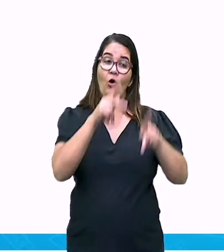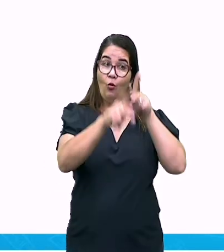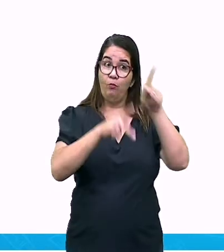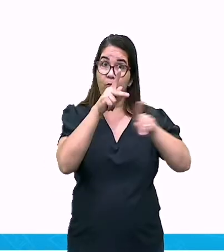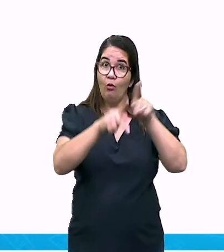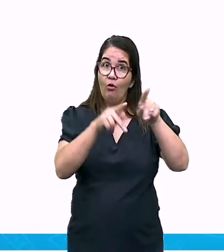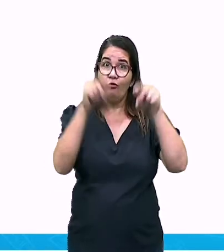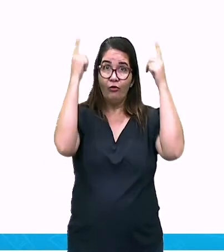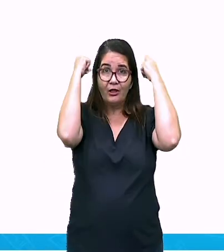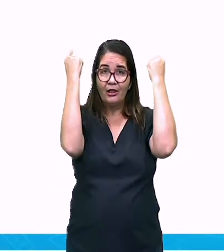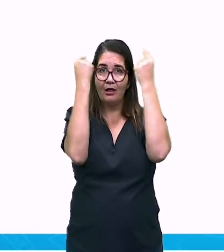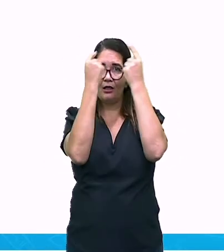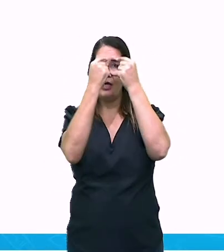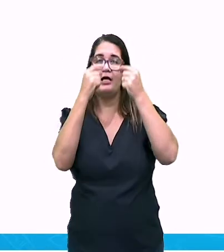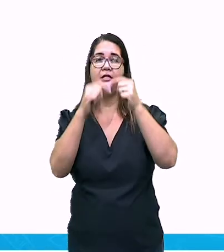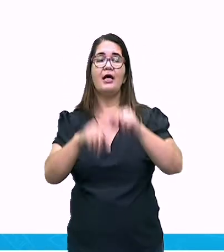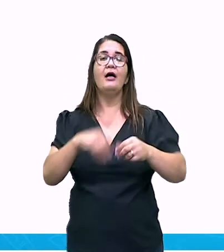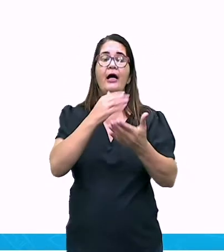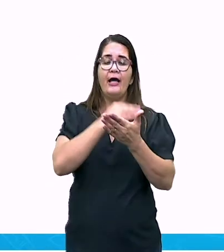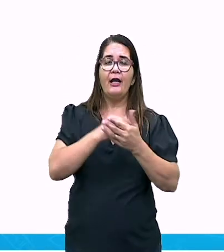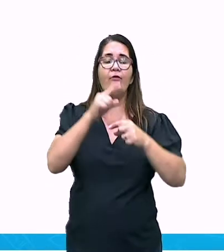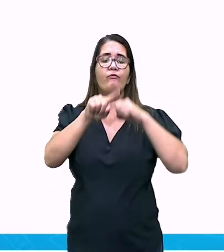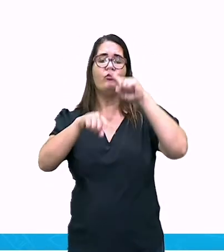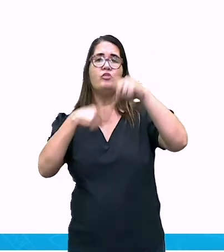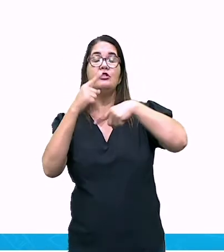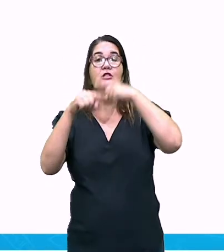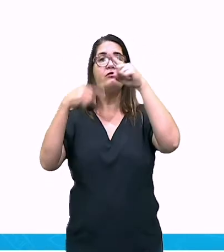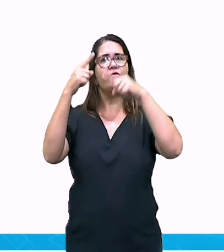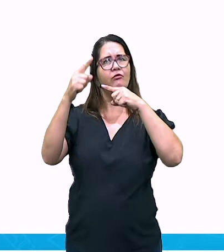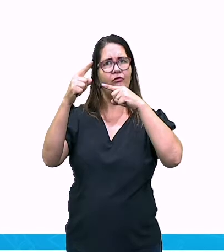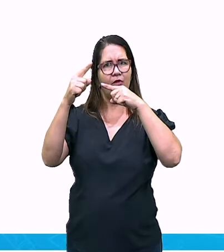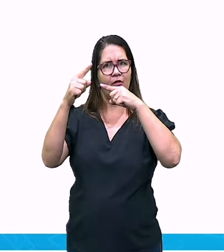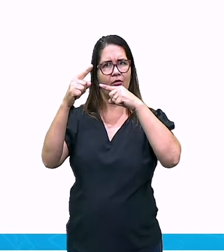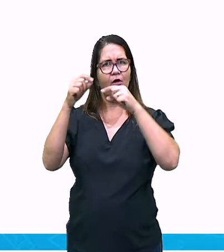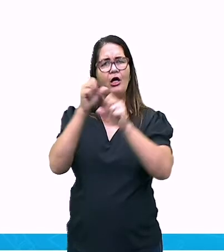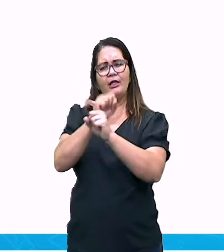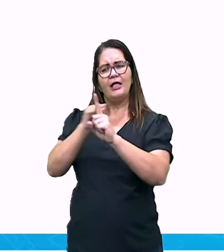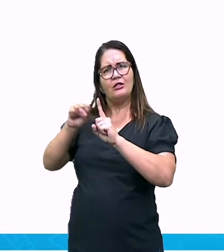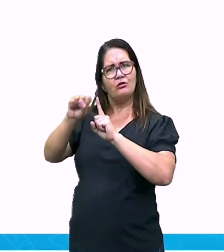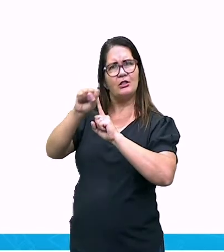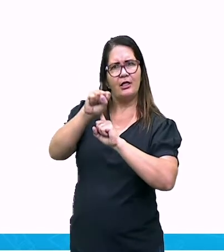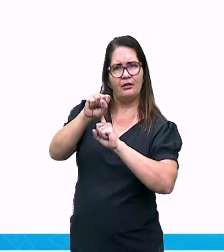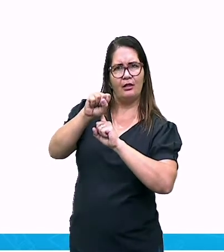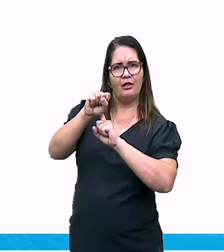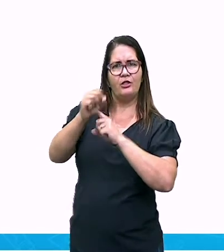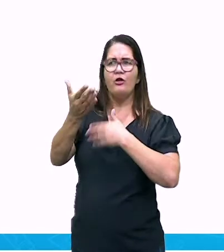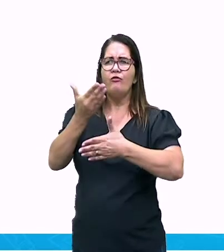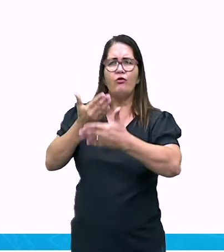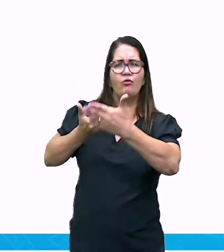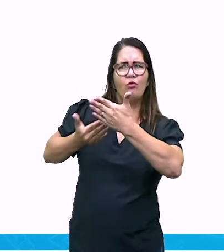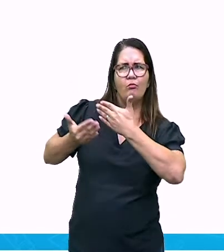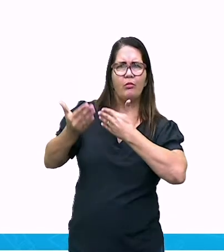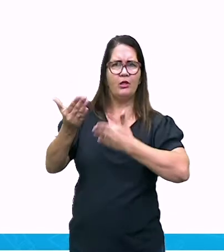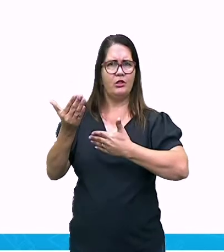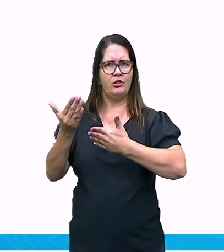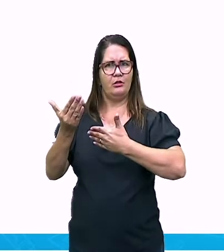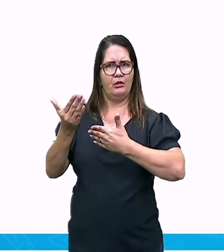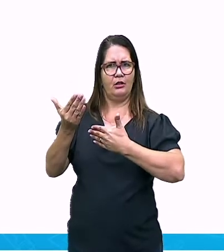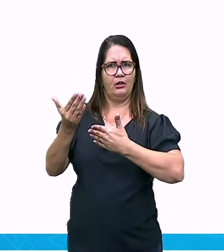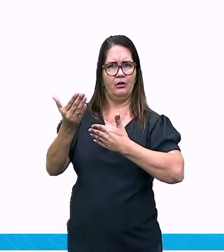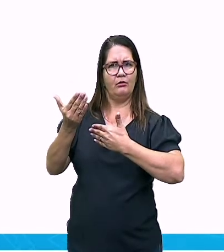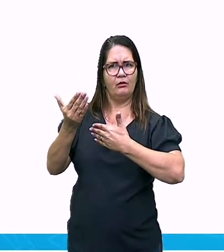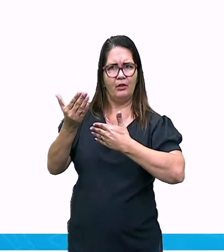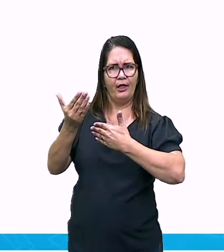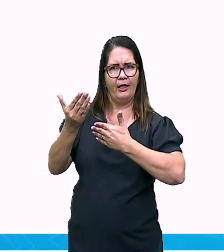toda a região. Então, olha só, eles fizeram política ali. Quando eles chegaram, se fixaram, eles dedicaram ali ao